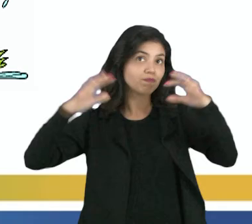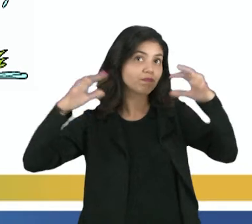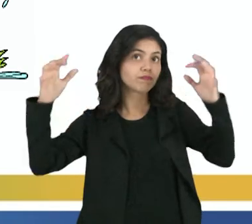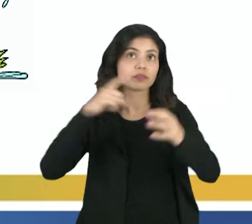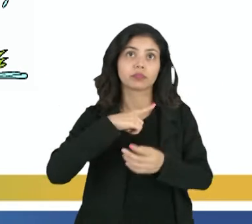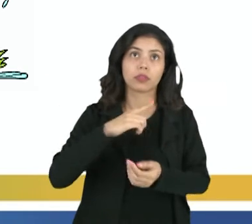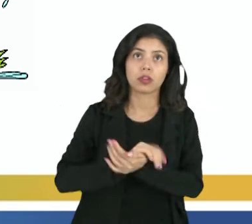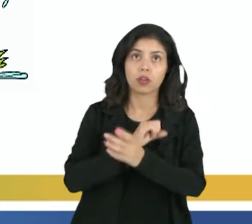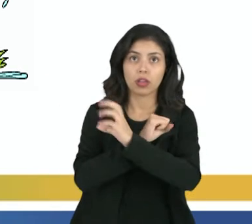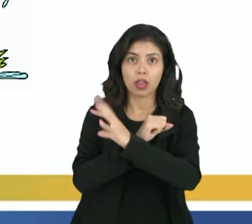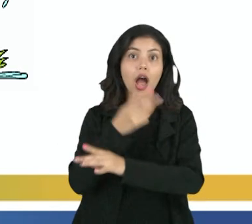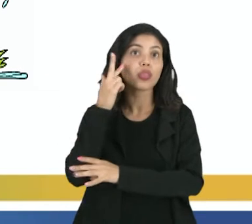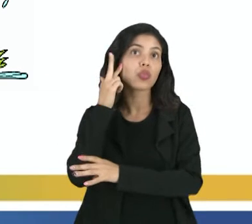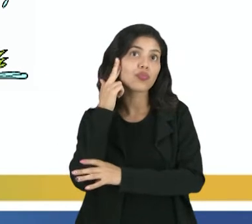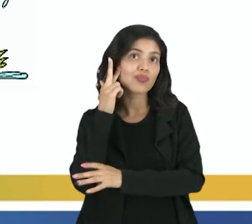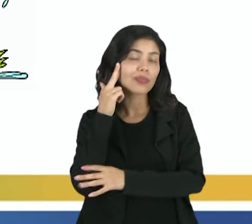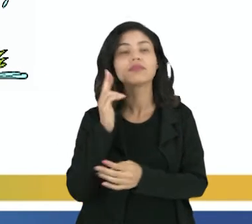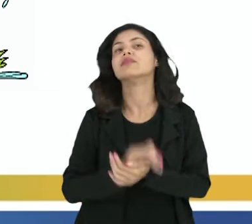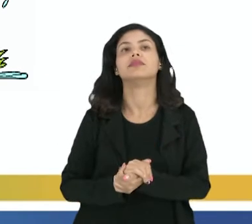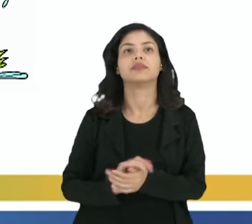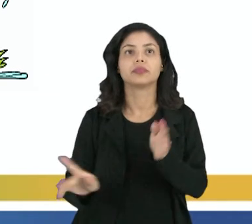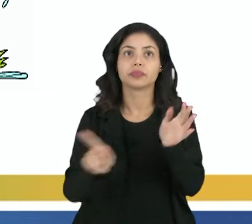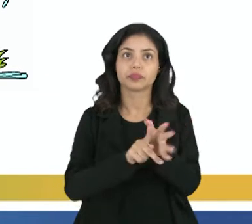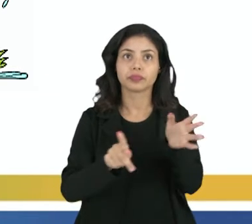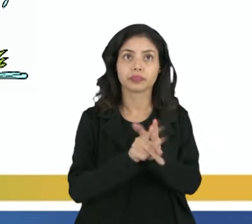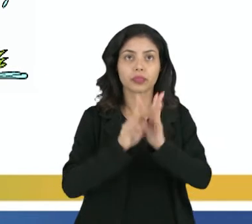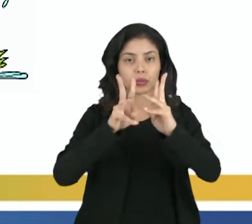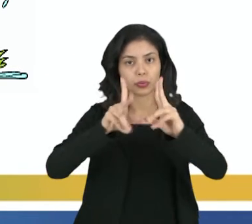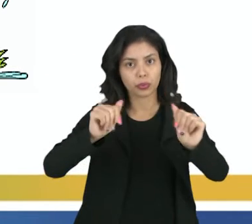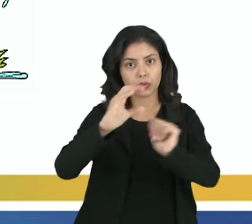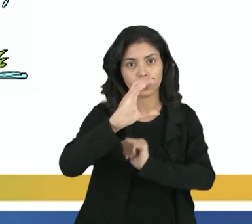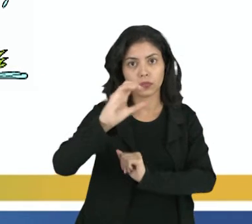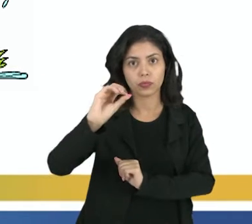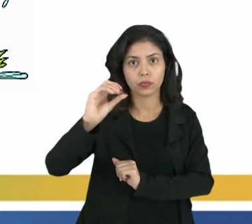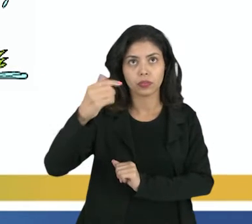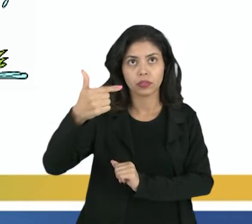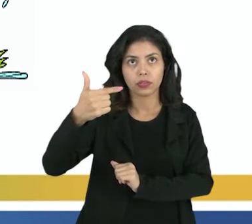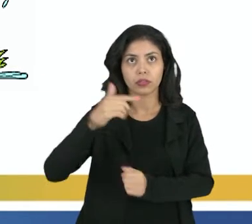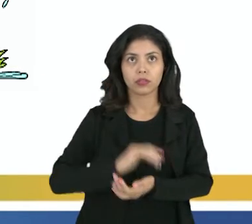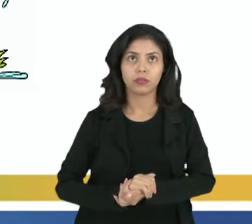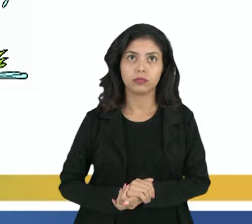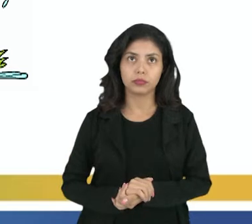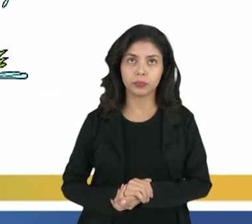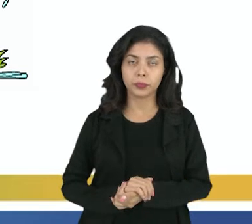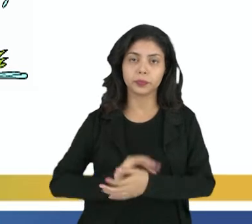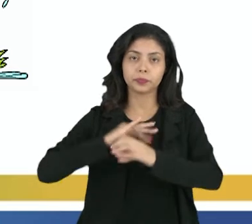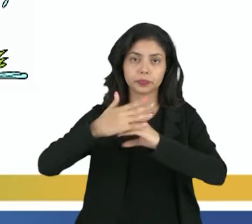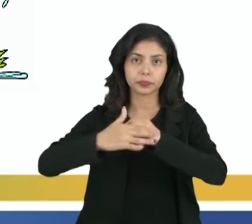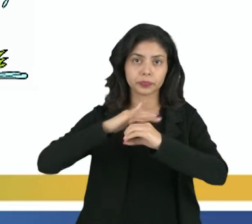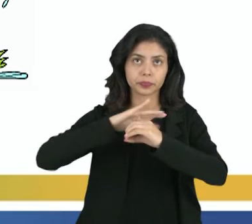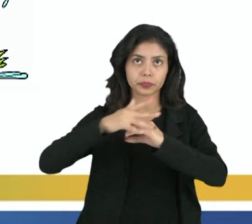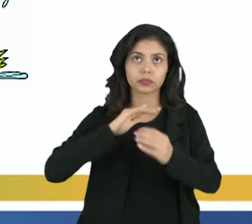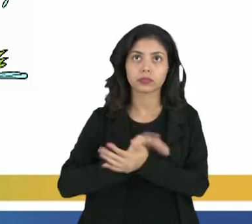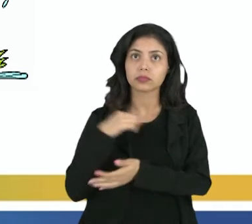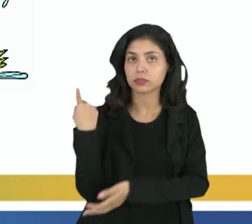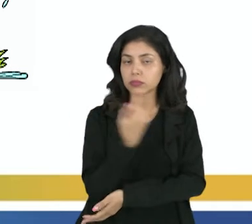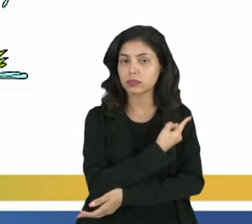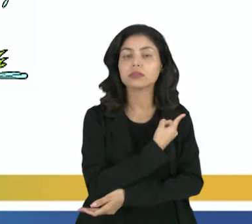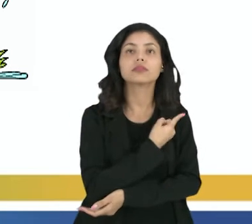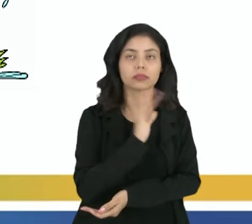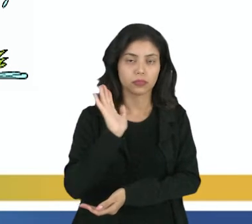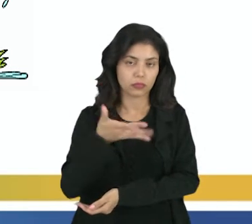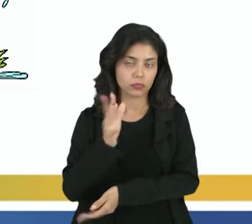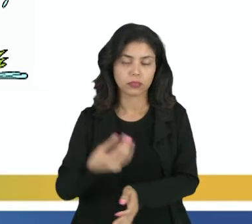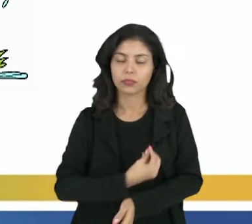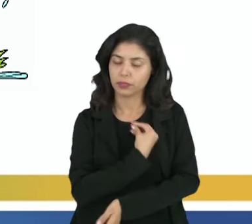chuva Tem Uma acidez natural resultante da dissolução do CO2 atmosférico Então nossa chuva